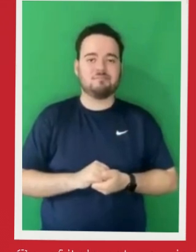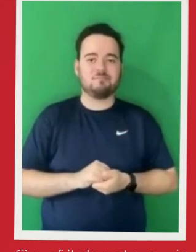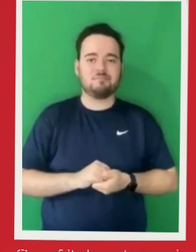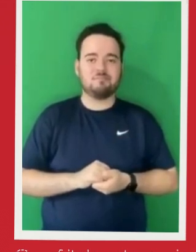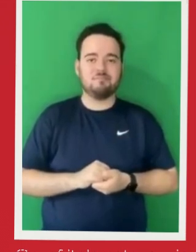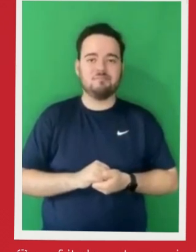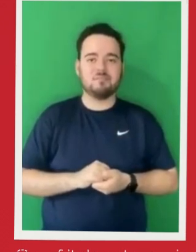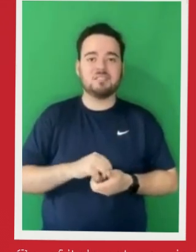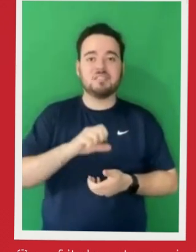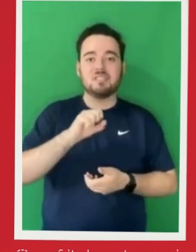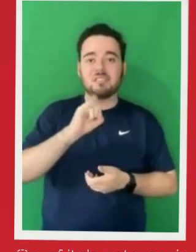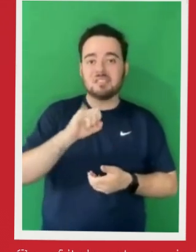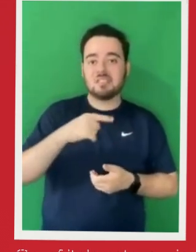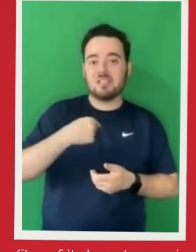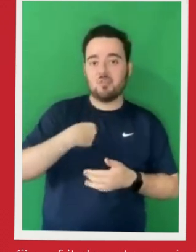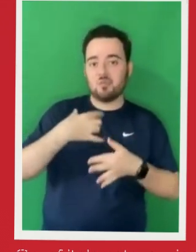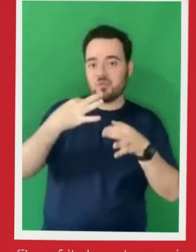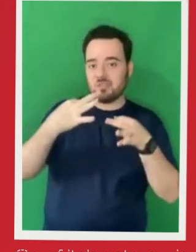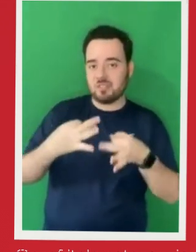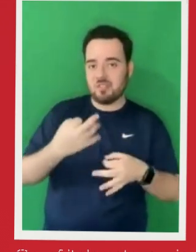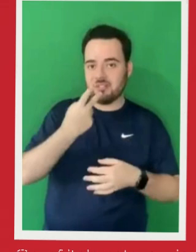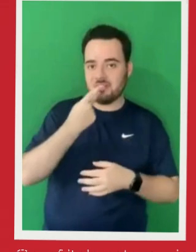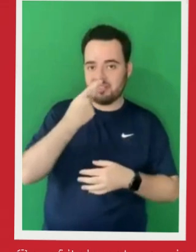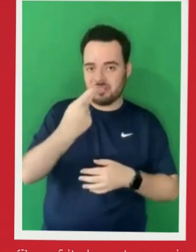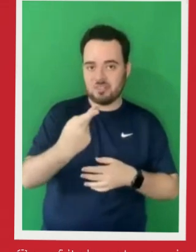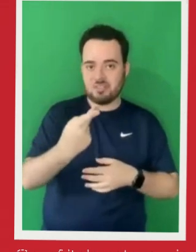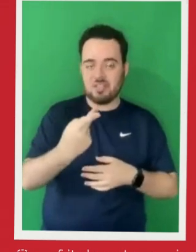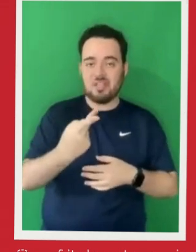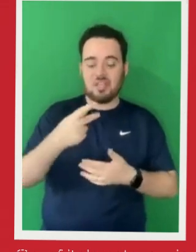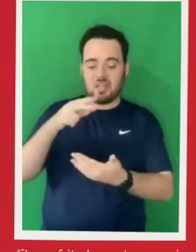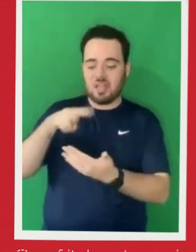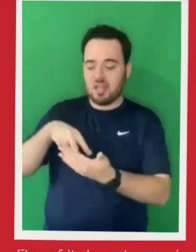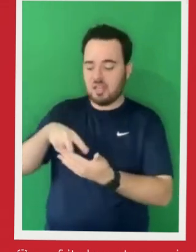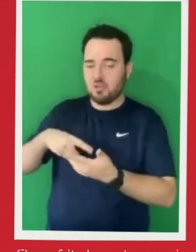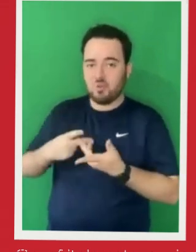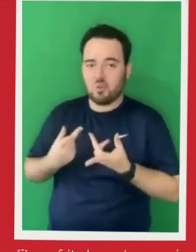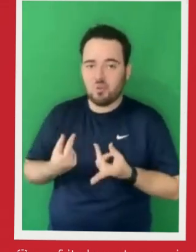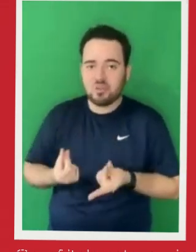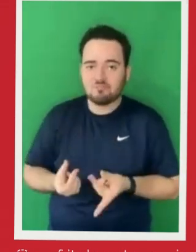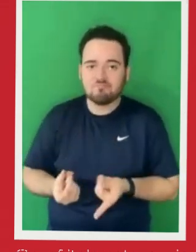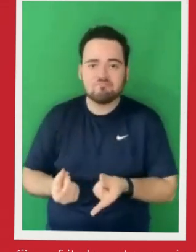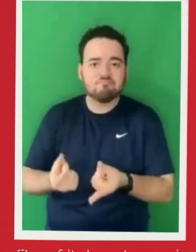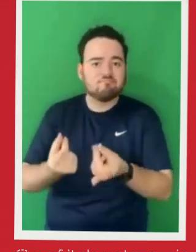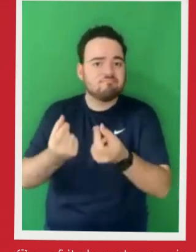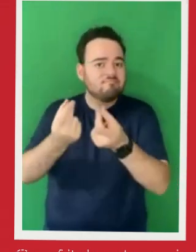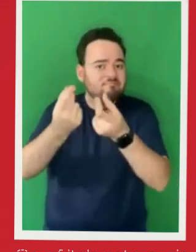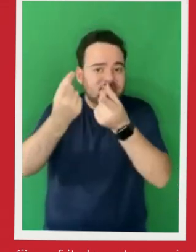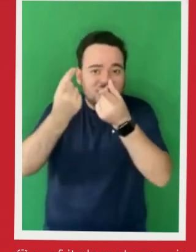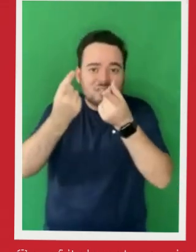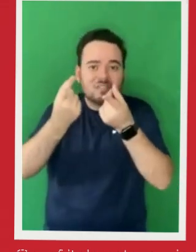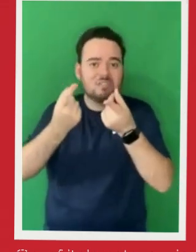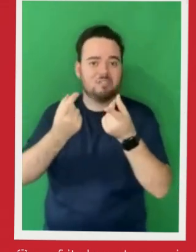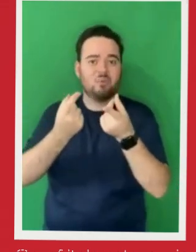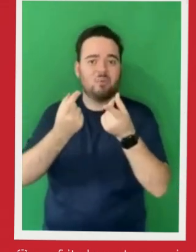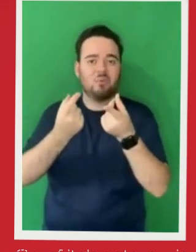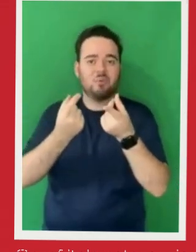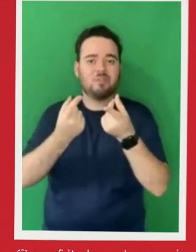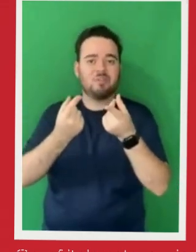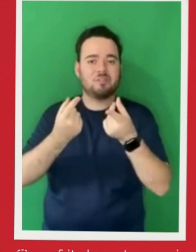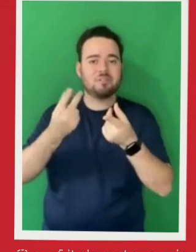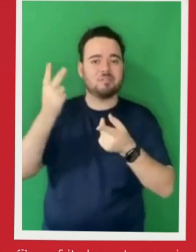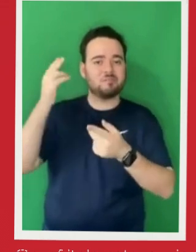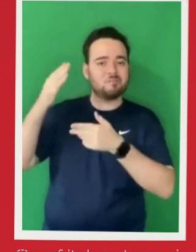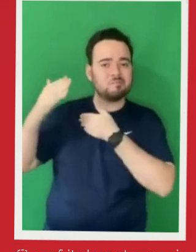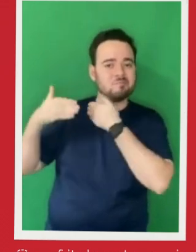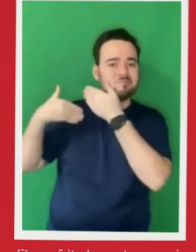Então, se eu estou certa em dizer que a leitura é permanente, que a leitura é um hábito cada vez mais estranho no nosso